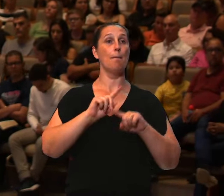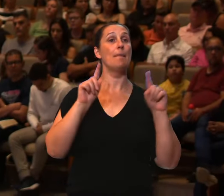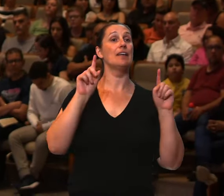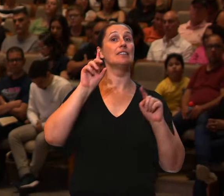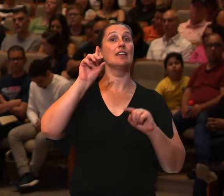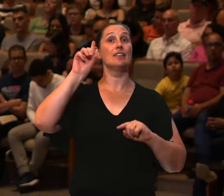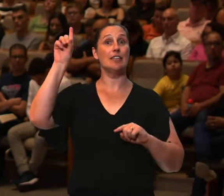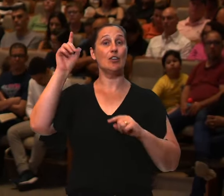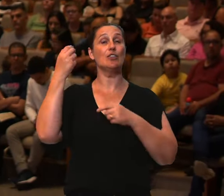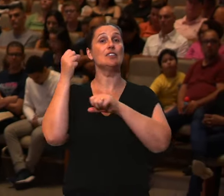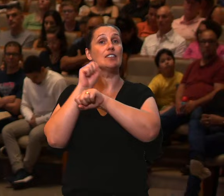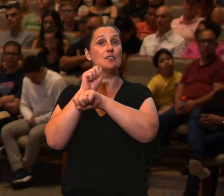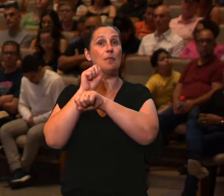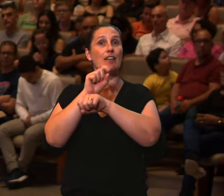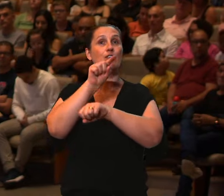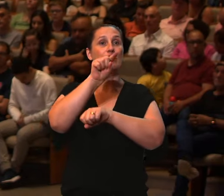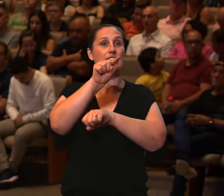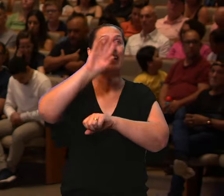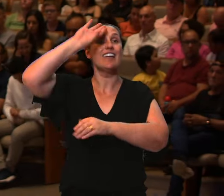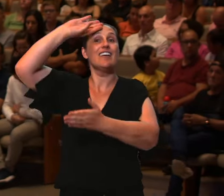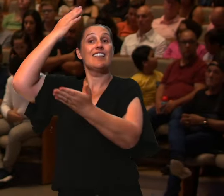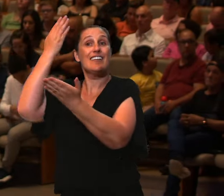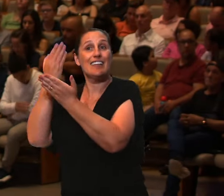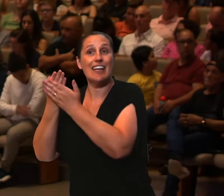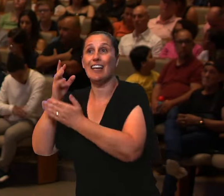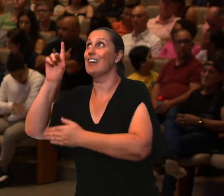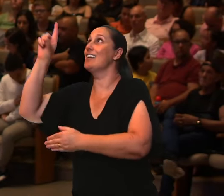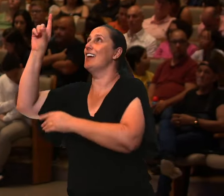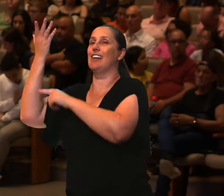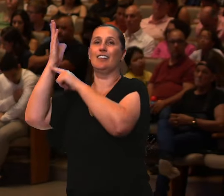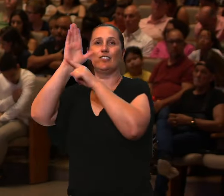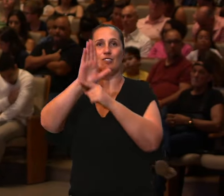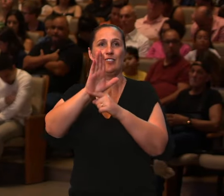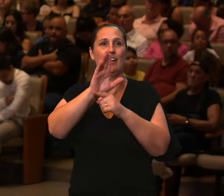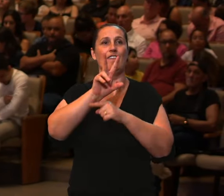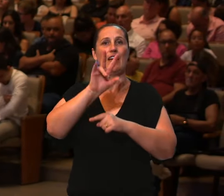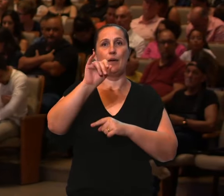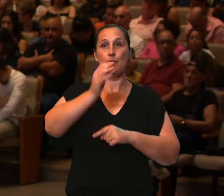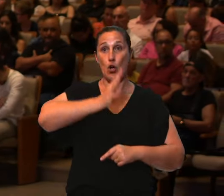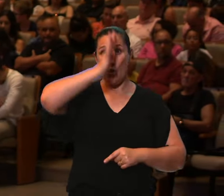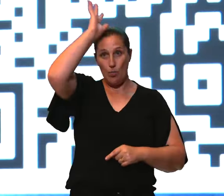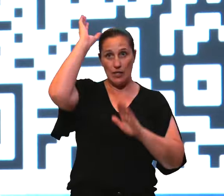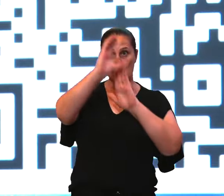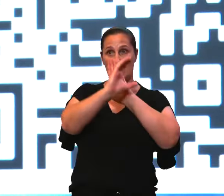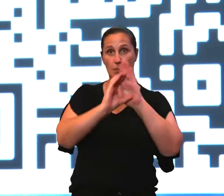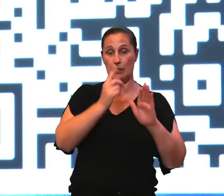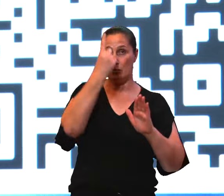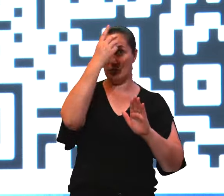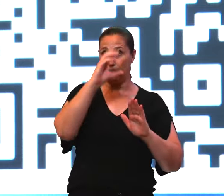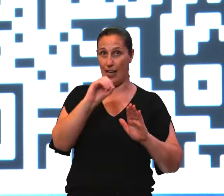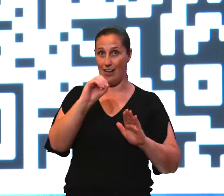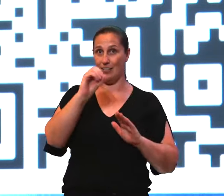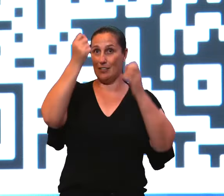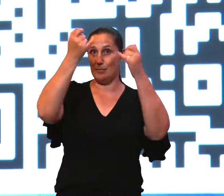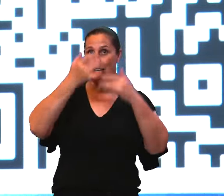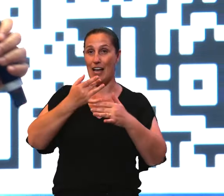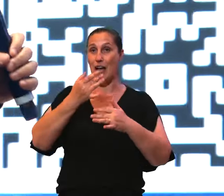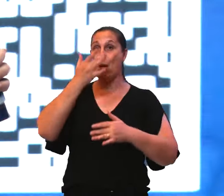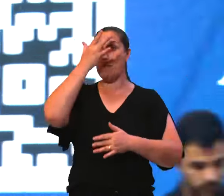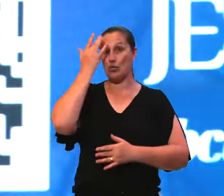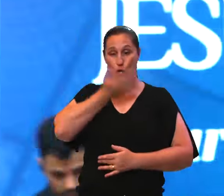creia que ele quer fazer isso na sua vida Romanos Capítulo 10 diz quem crer com o